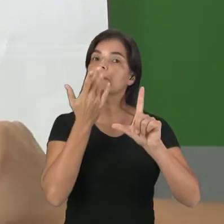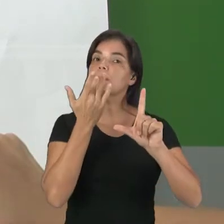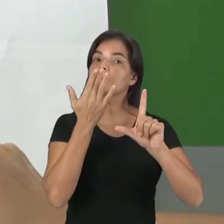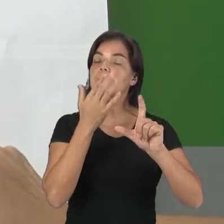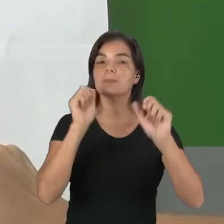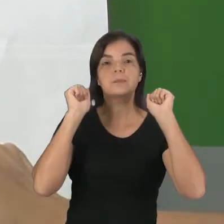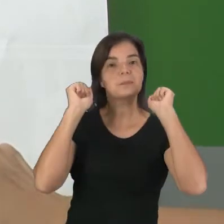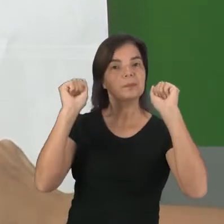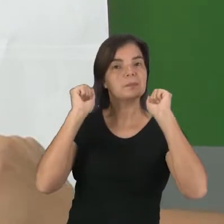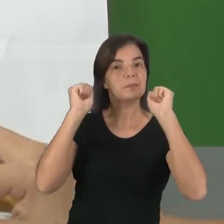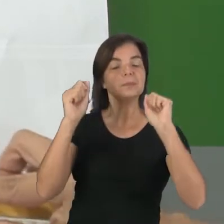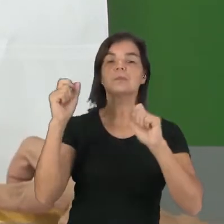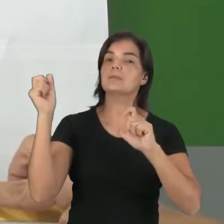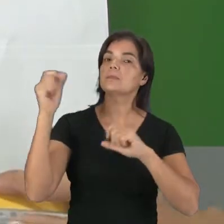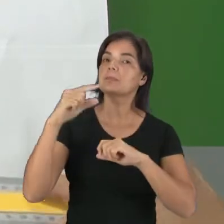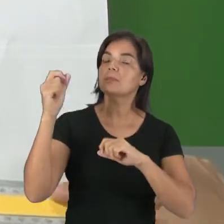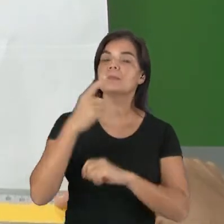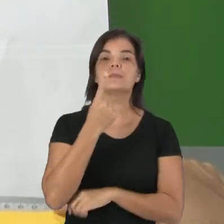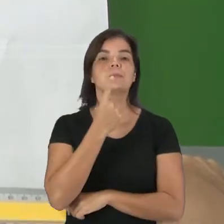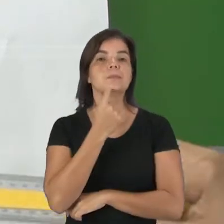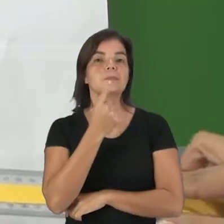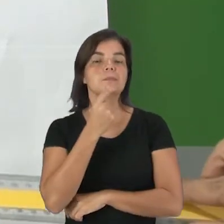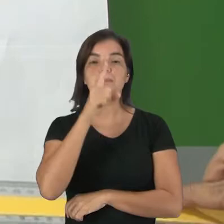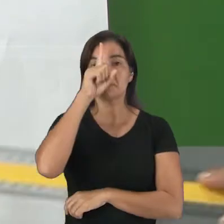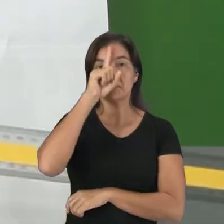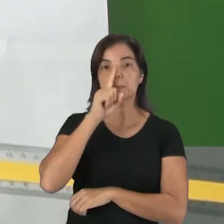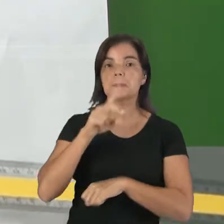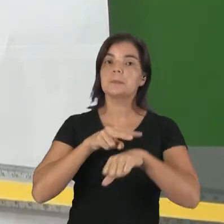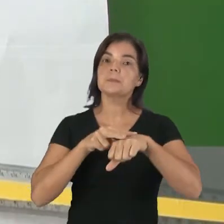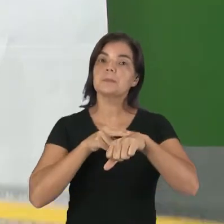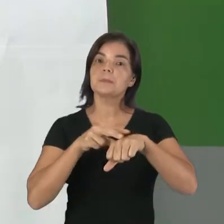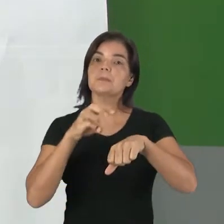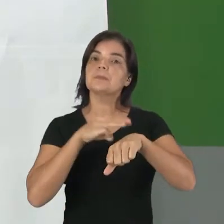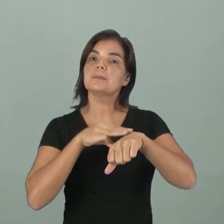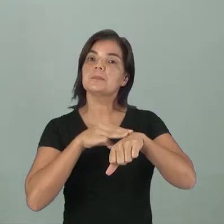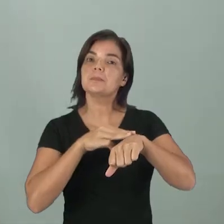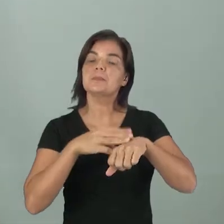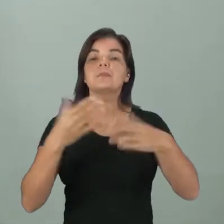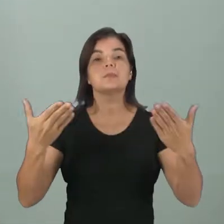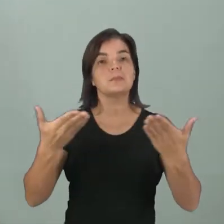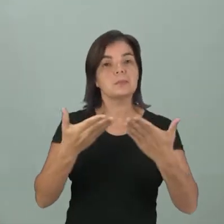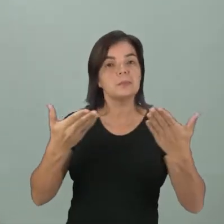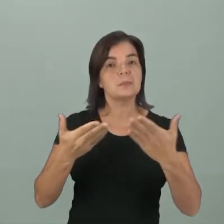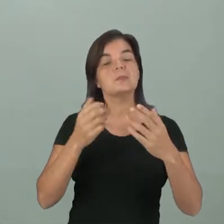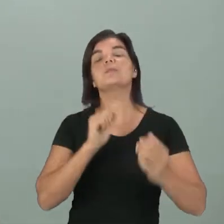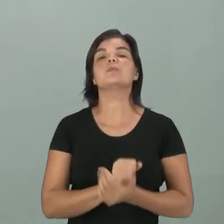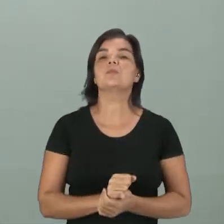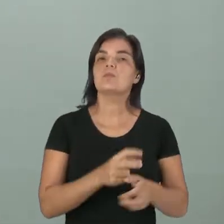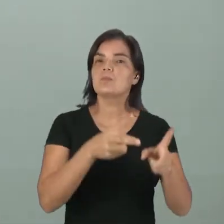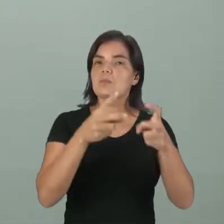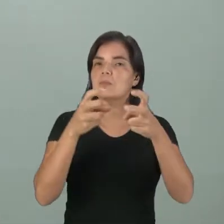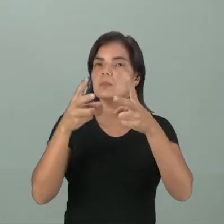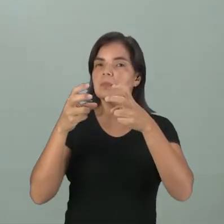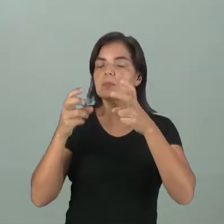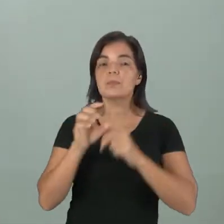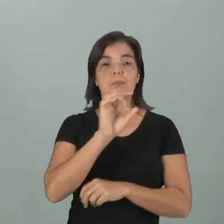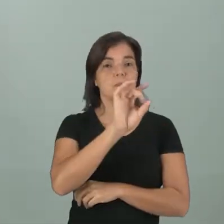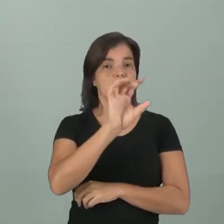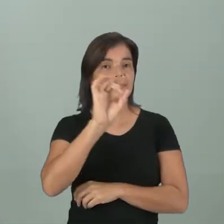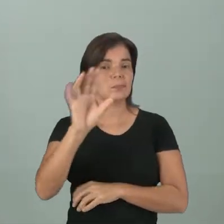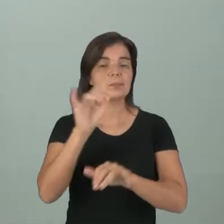das torcidas, que foi a cor azul, vermelho, amarelo, verde e marrom. Então, agora, nós vamos explorar